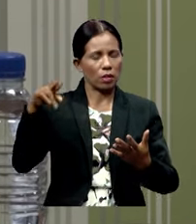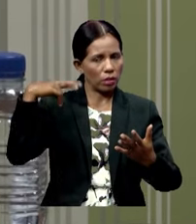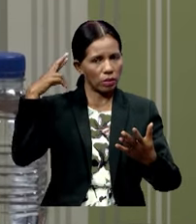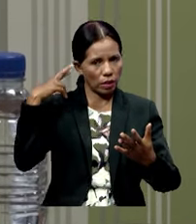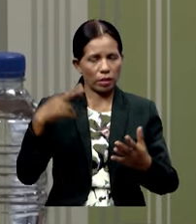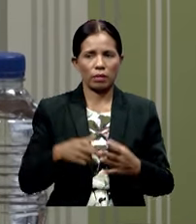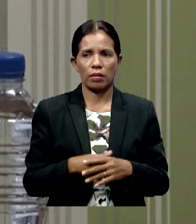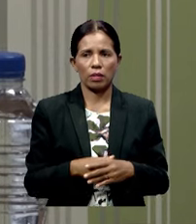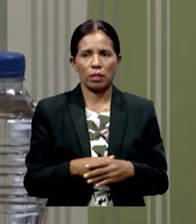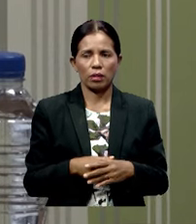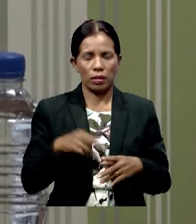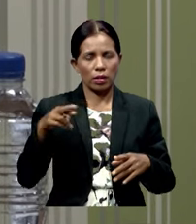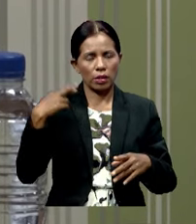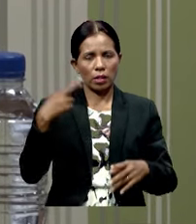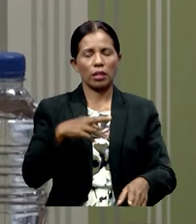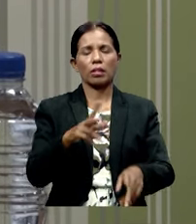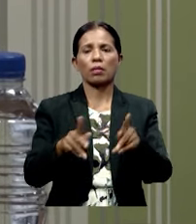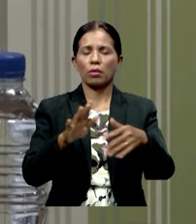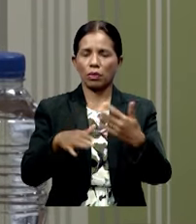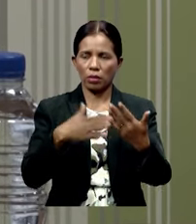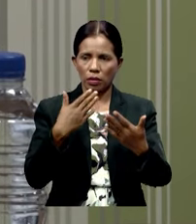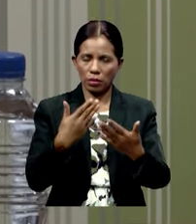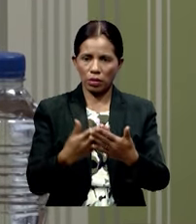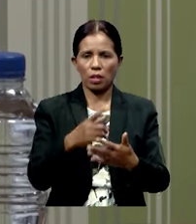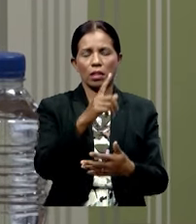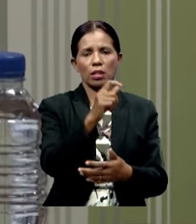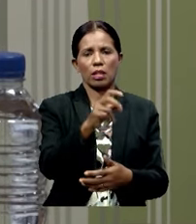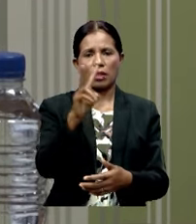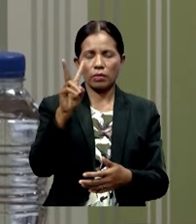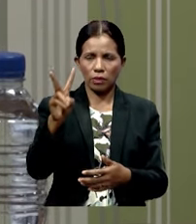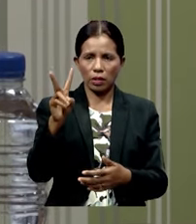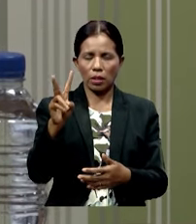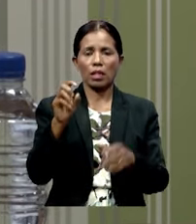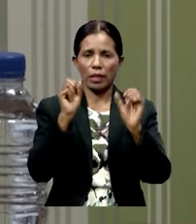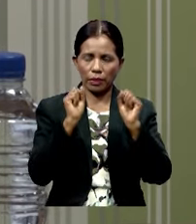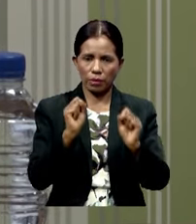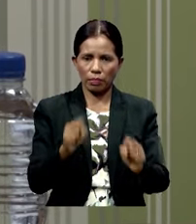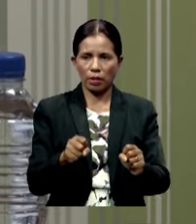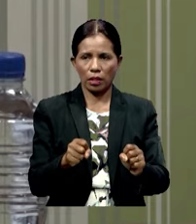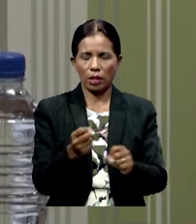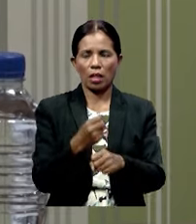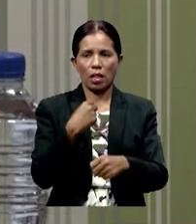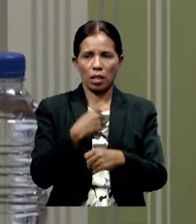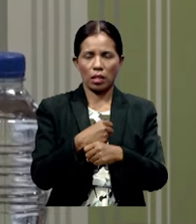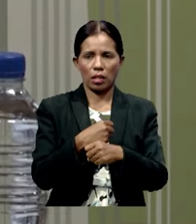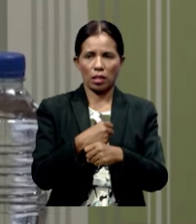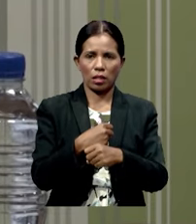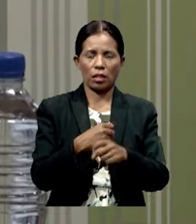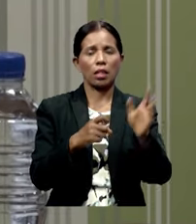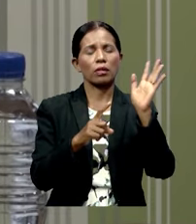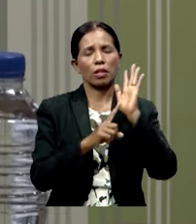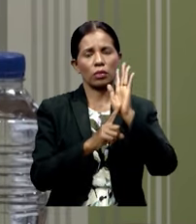komunidade, radios konvensional sira, televisão, atubele, halo, live,